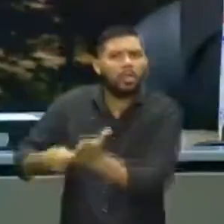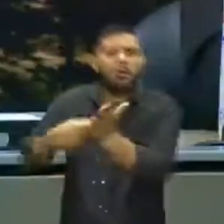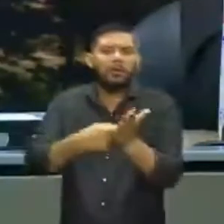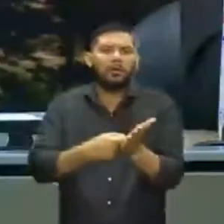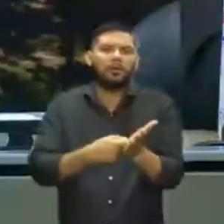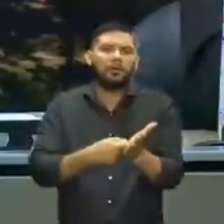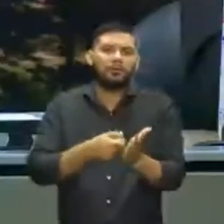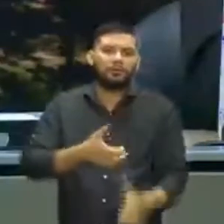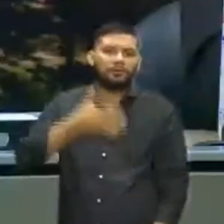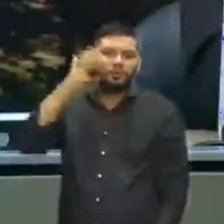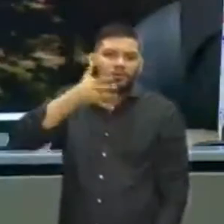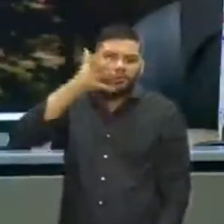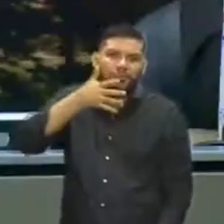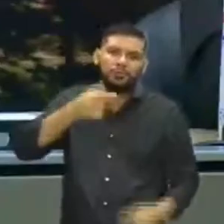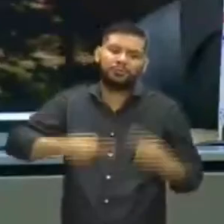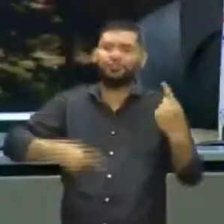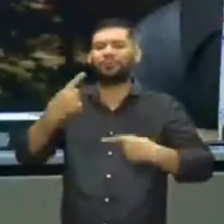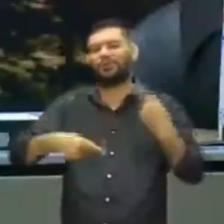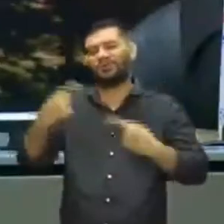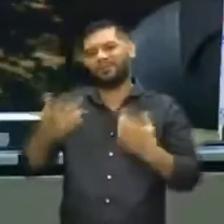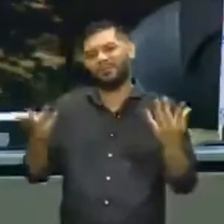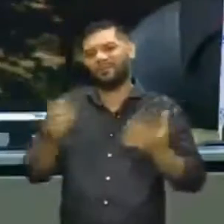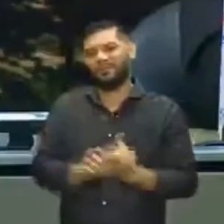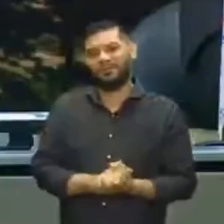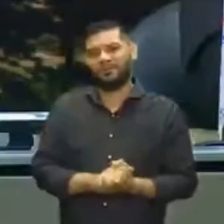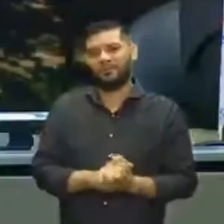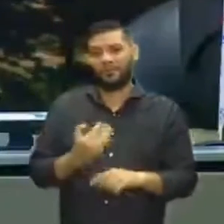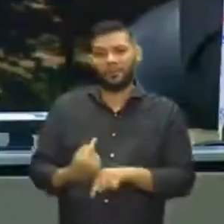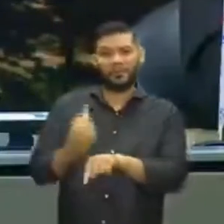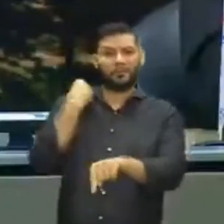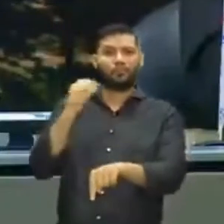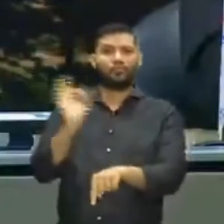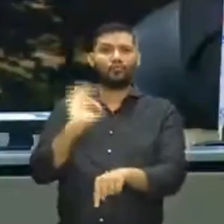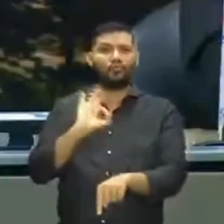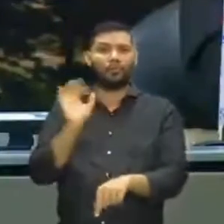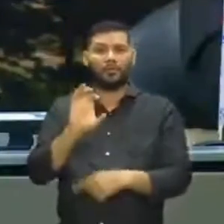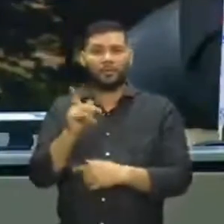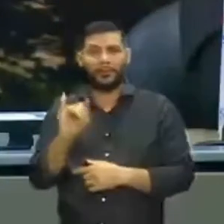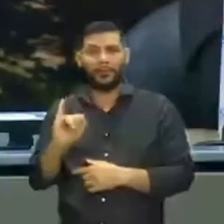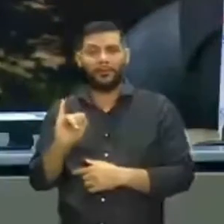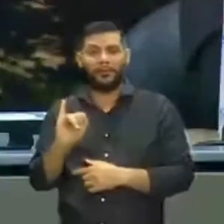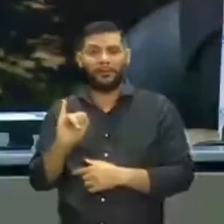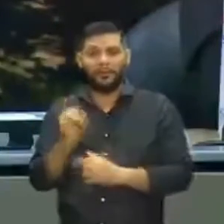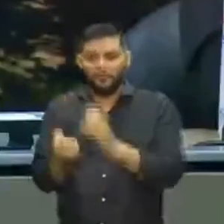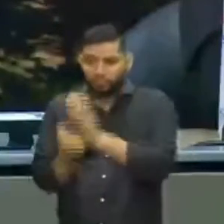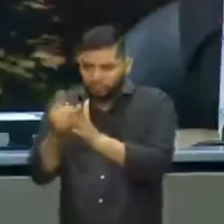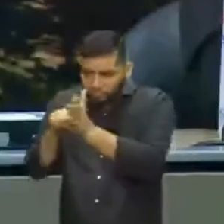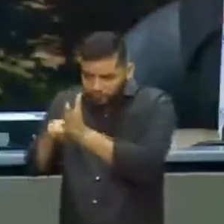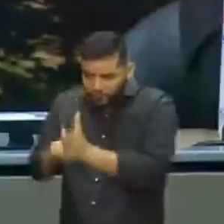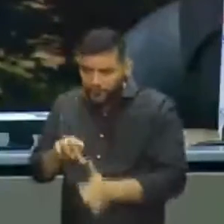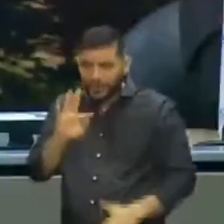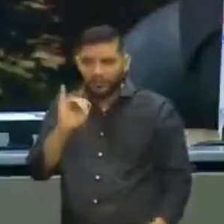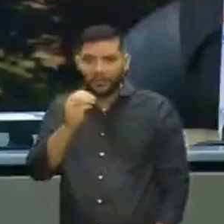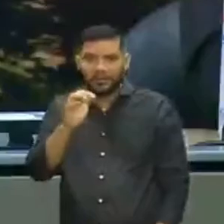discurso politiqueiro, que antes não tinha pedido o soldado Noel para fazer CPI de facção. Agora tem. Sabe por que,